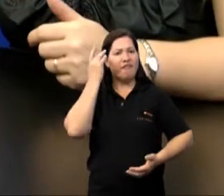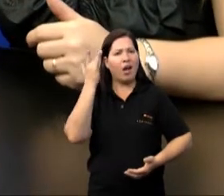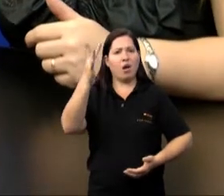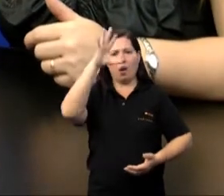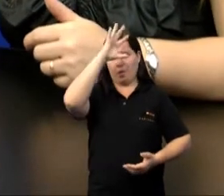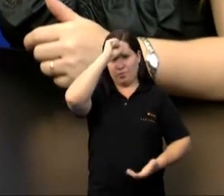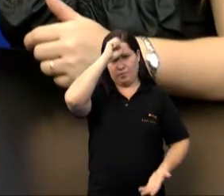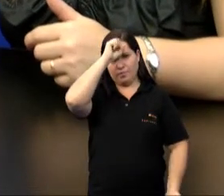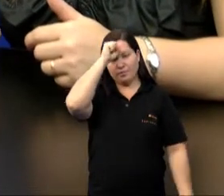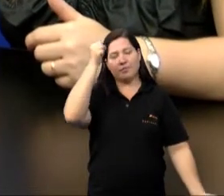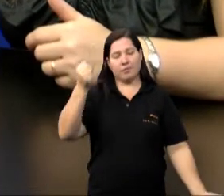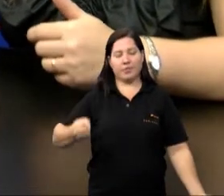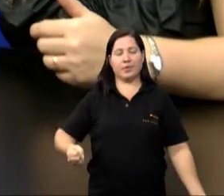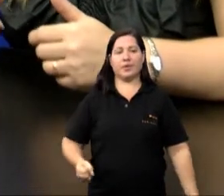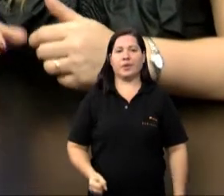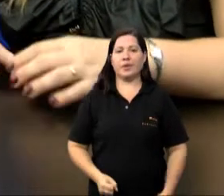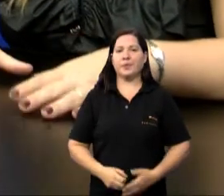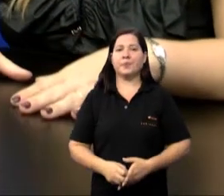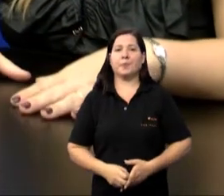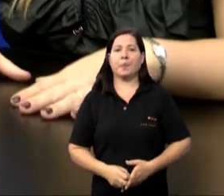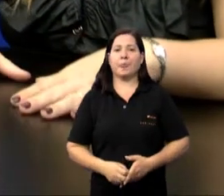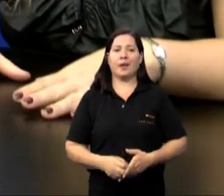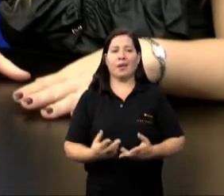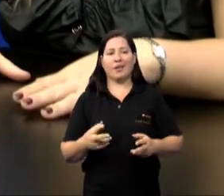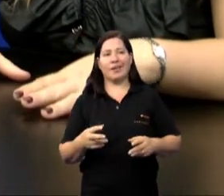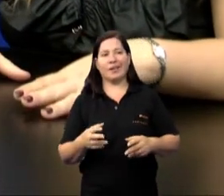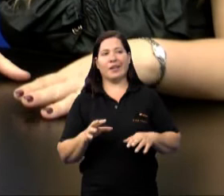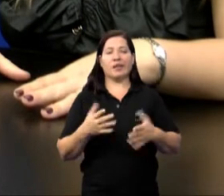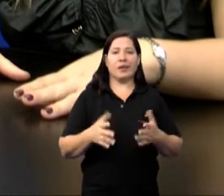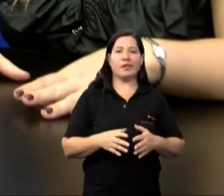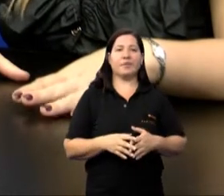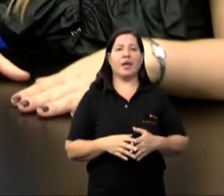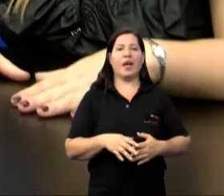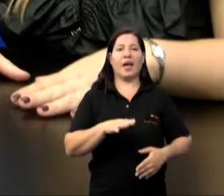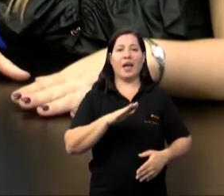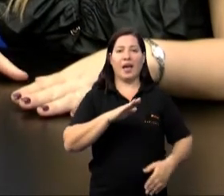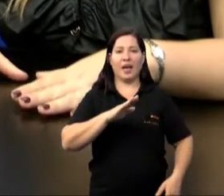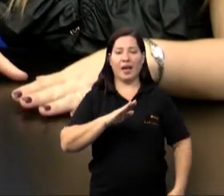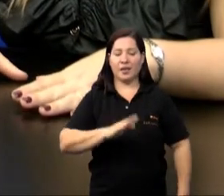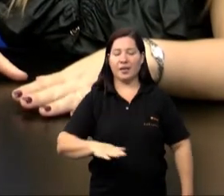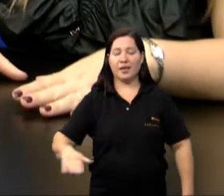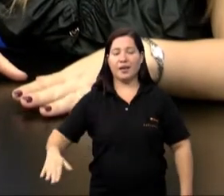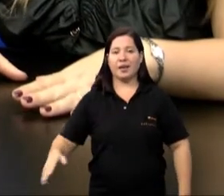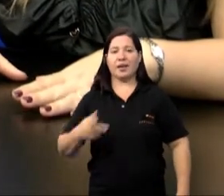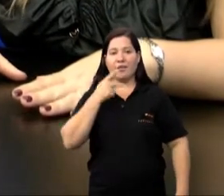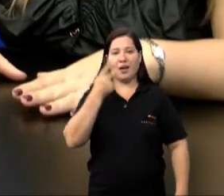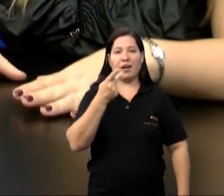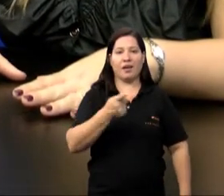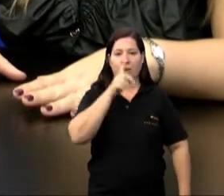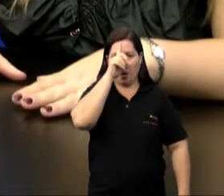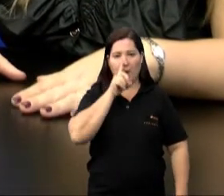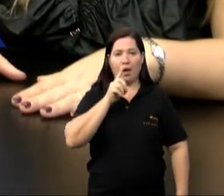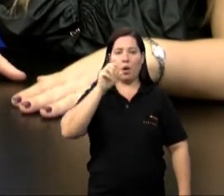e repetir, desculpa, eu estou cortando, mas não, repetir não. O que a criança diz. Né? A criança fala, por exemplo, amarelo,